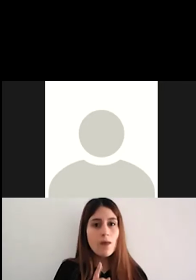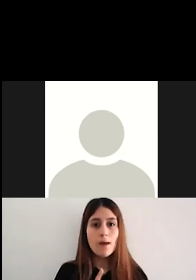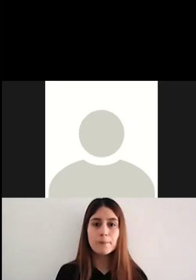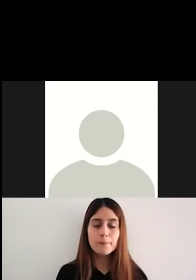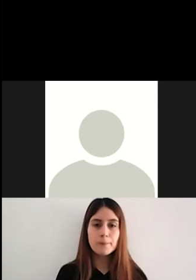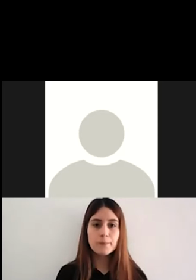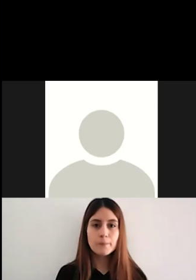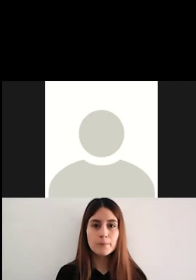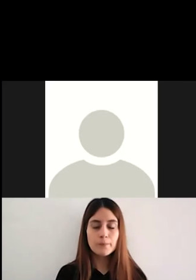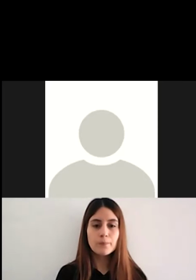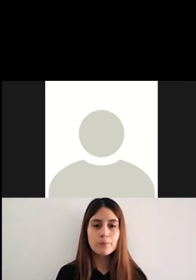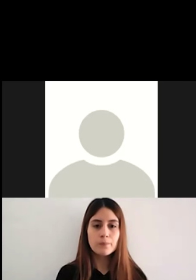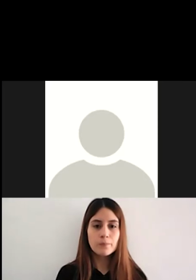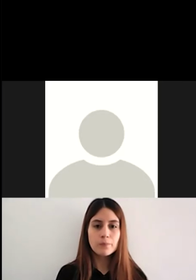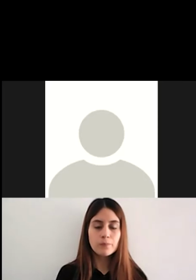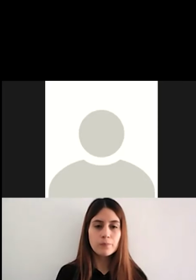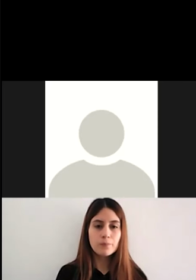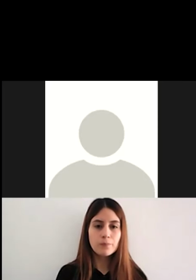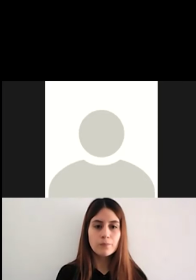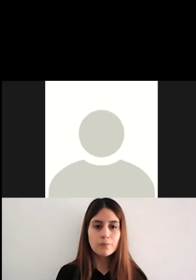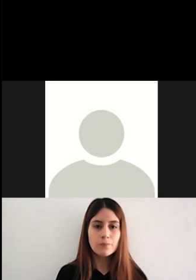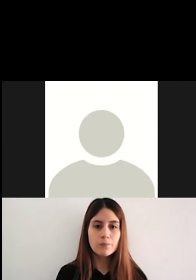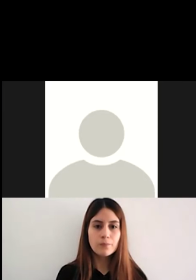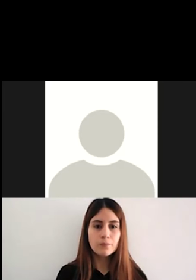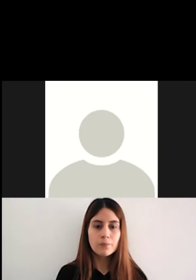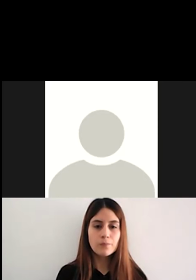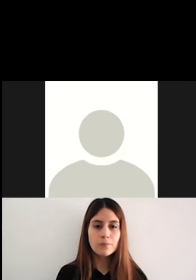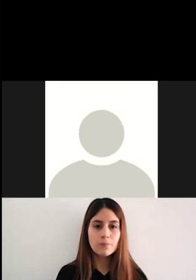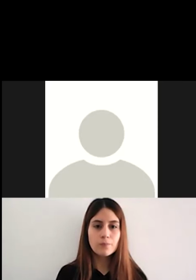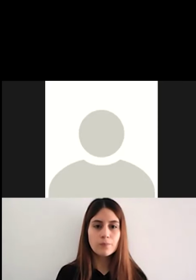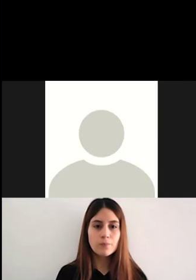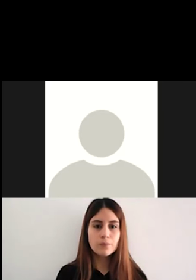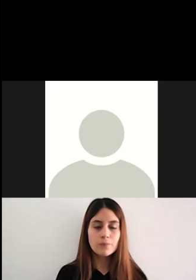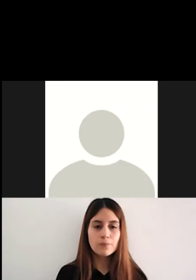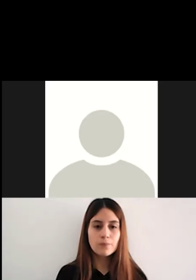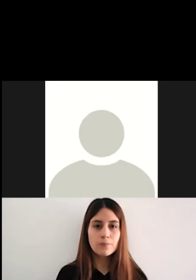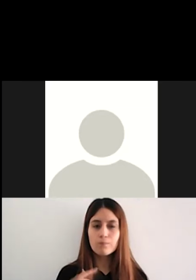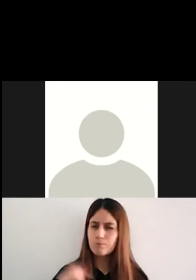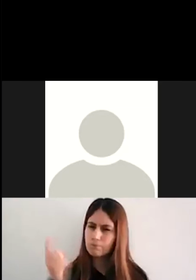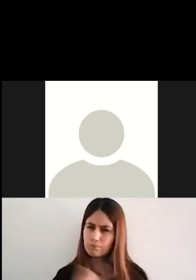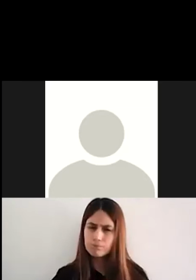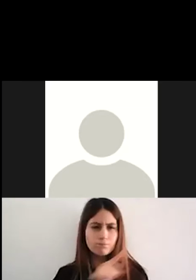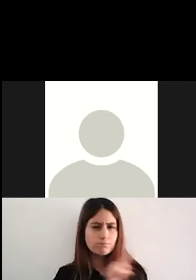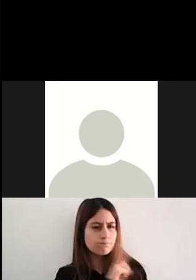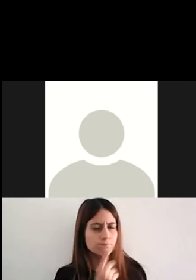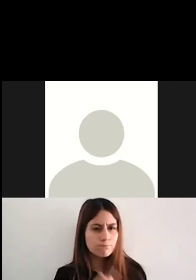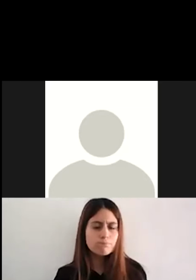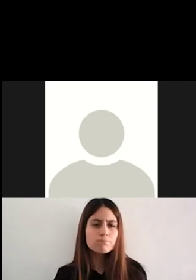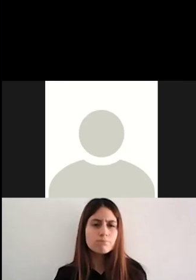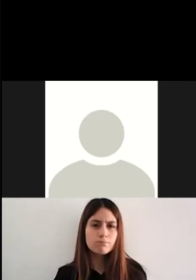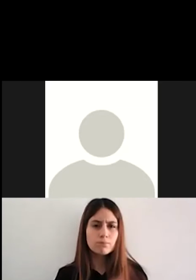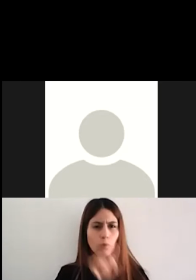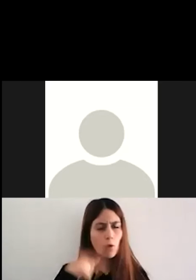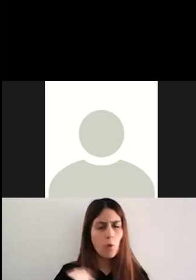Suara saya. And I am more than my disease. We are rare. Kami ramai. Nós somos fortes. And